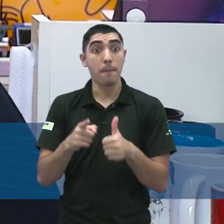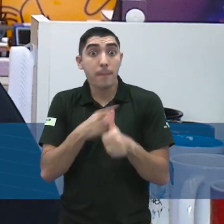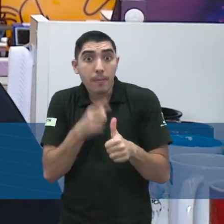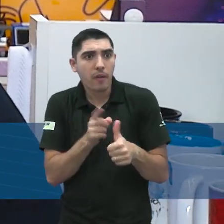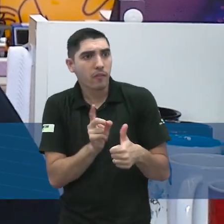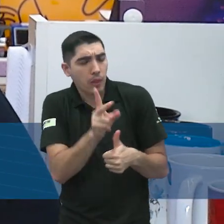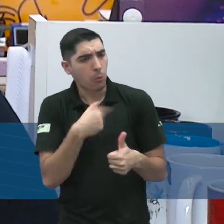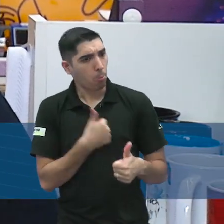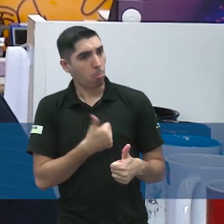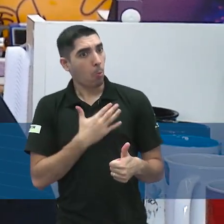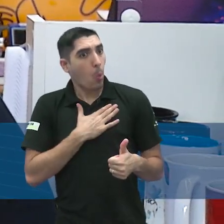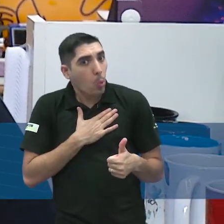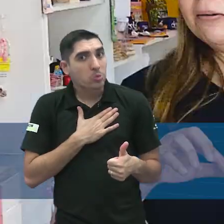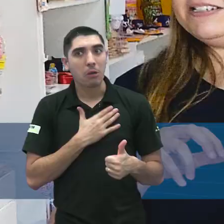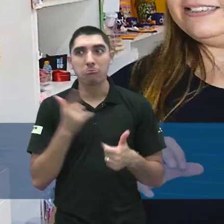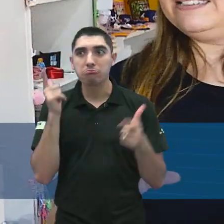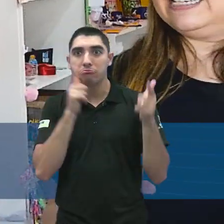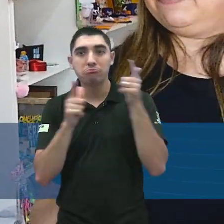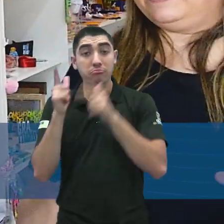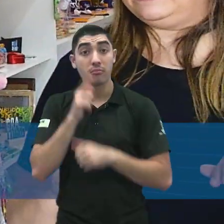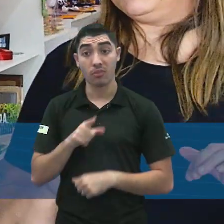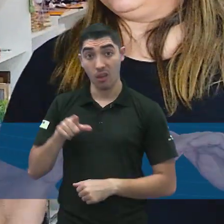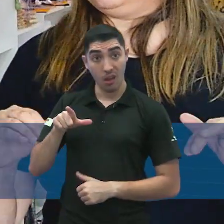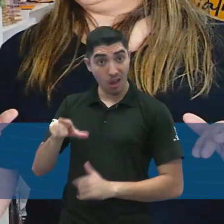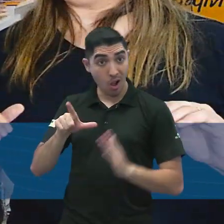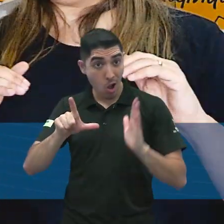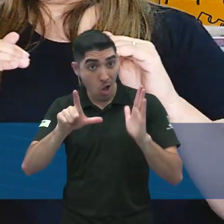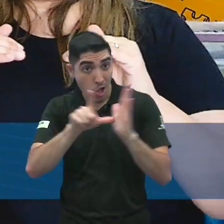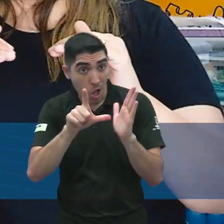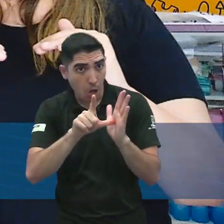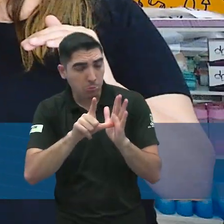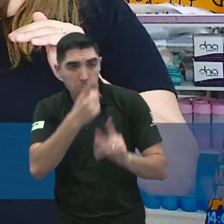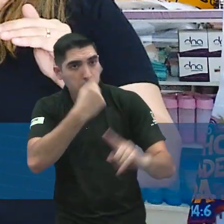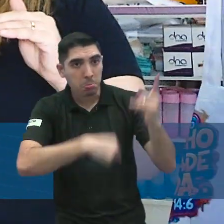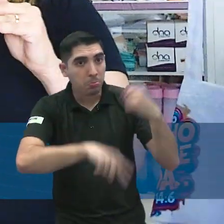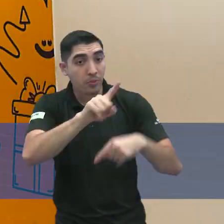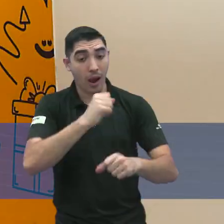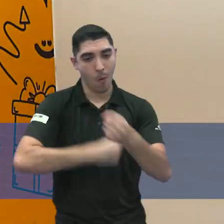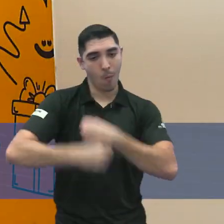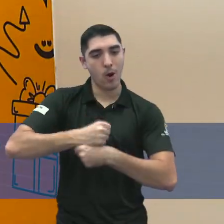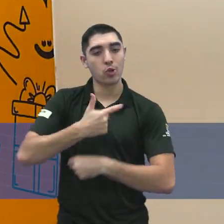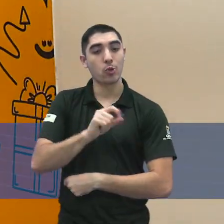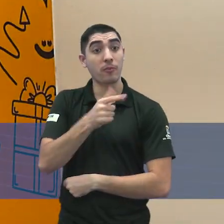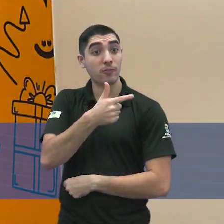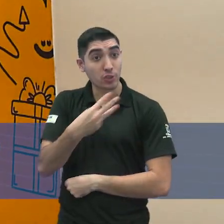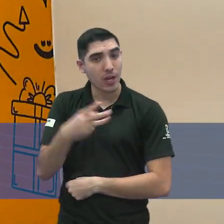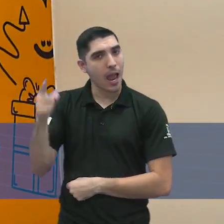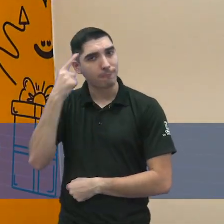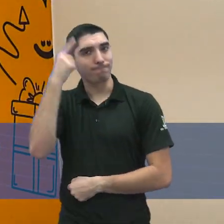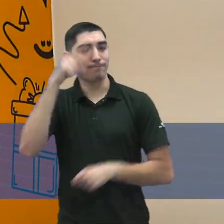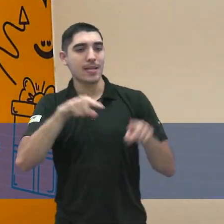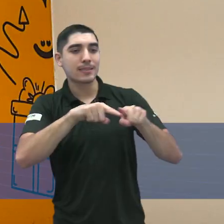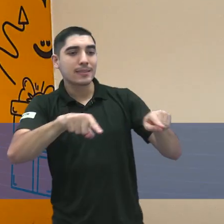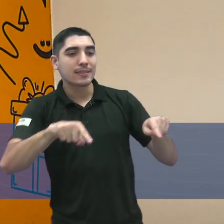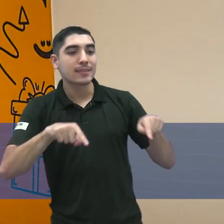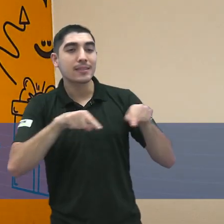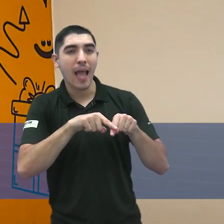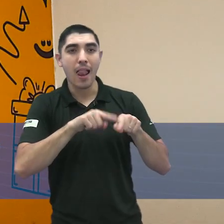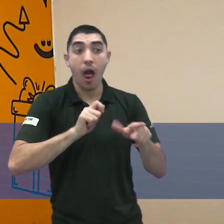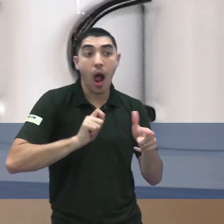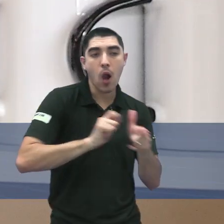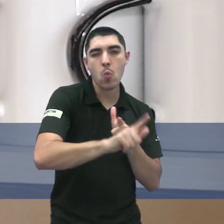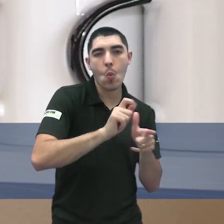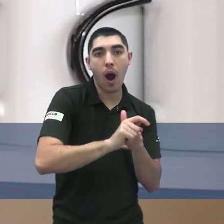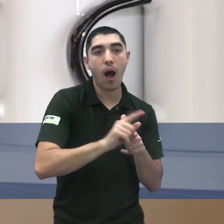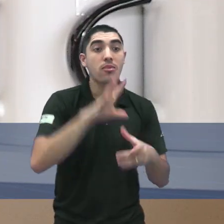primeira venda, eu tomei gosto por isso. A loja deu tão certo que, em 2023, Thelma alugou uma sala em um centro